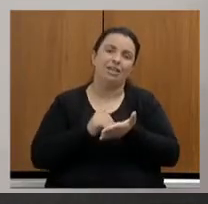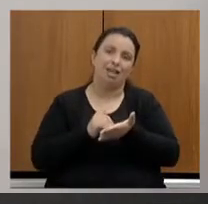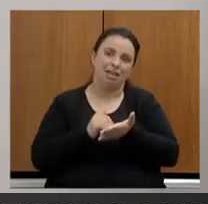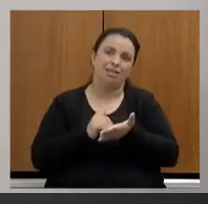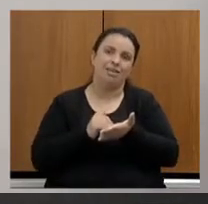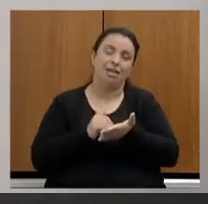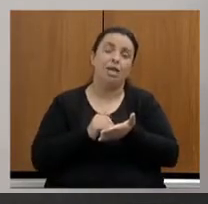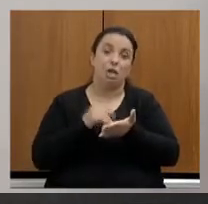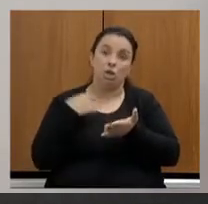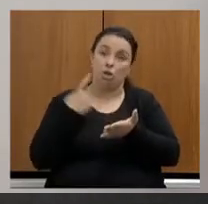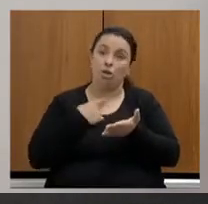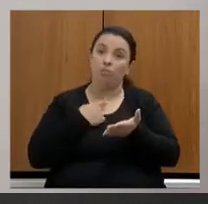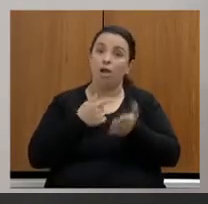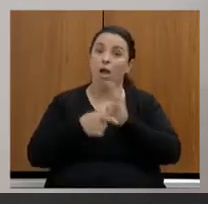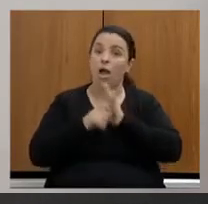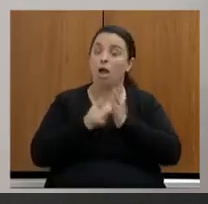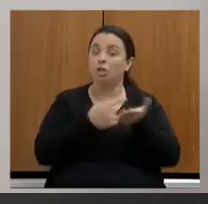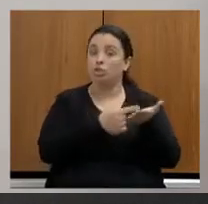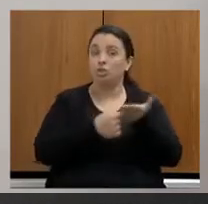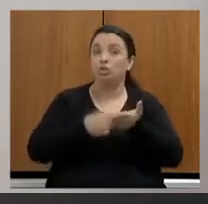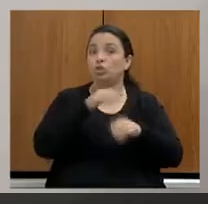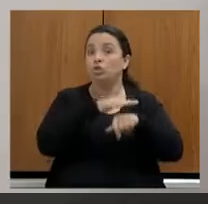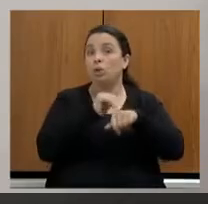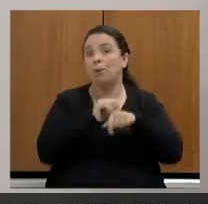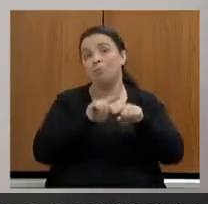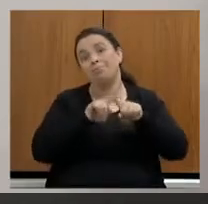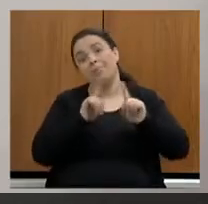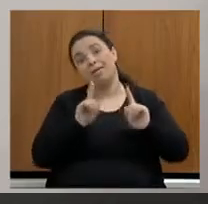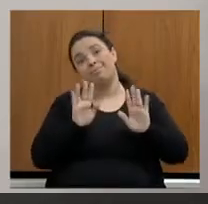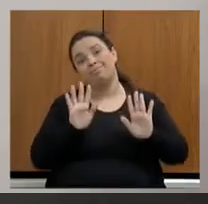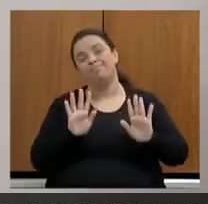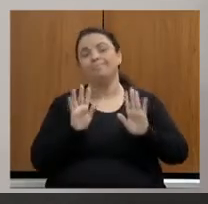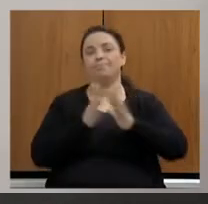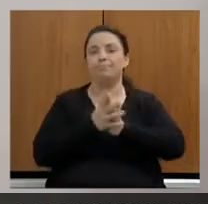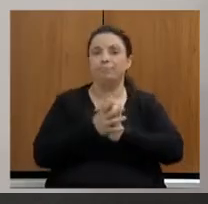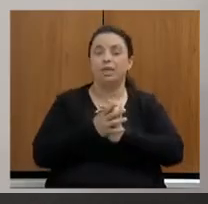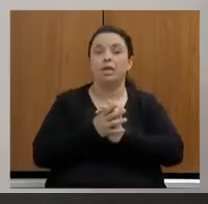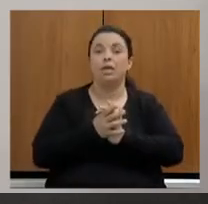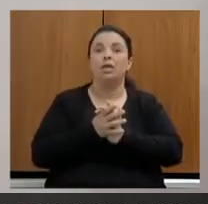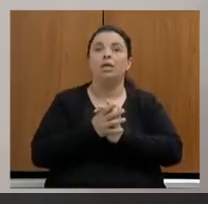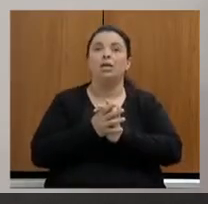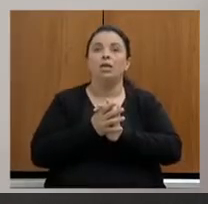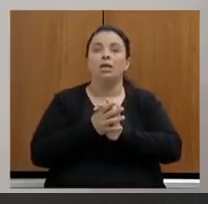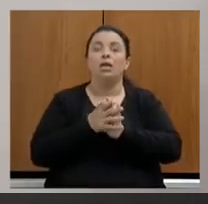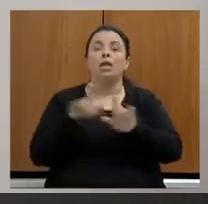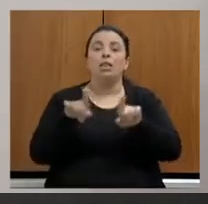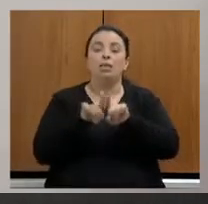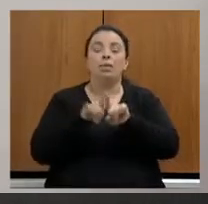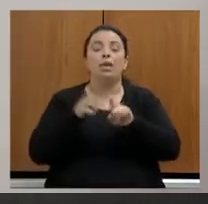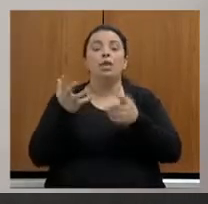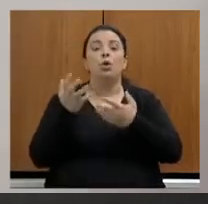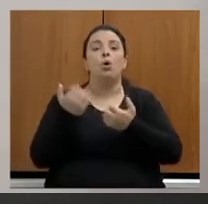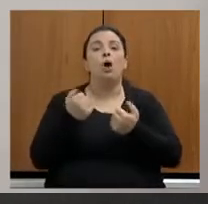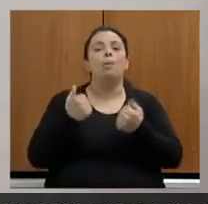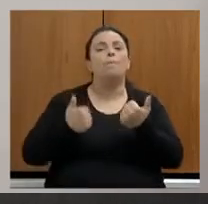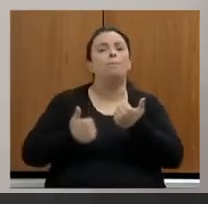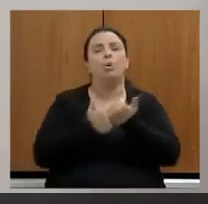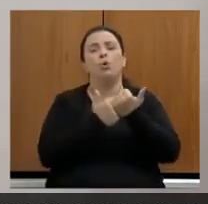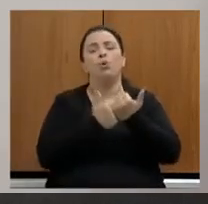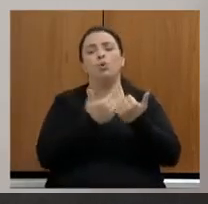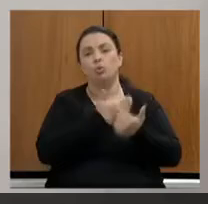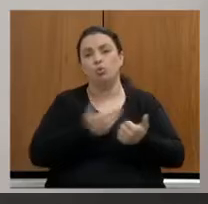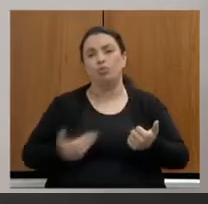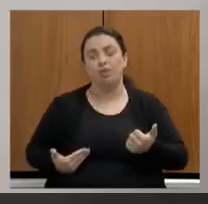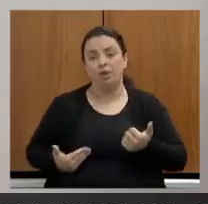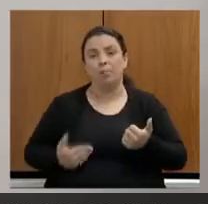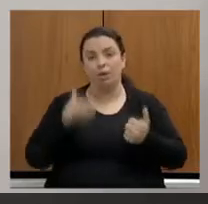que foi convidada previamente para todas as cinco atividades e também gostaríamos de contar com o governo do estado para cumprir a Constituição